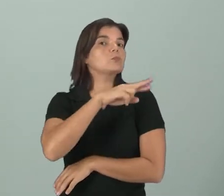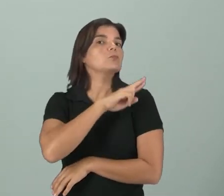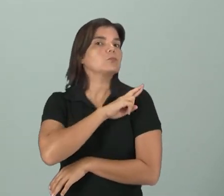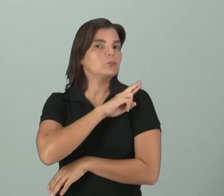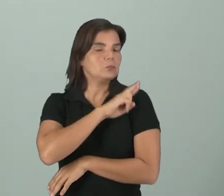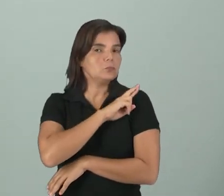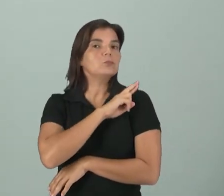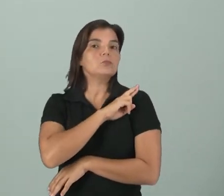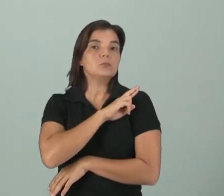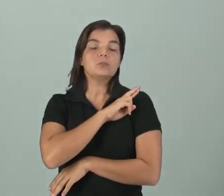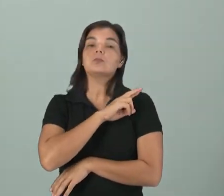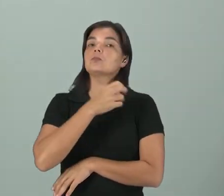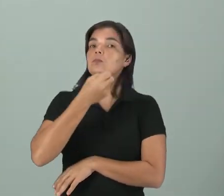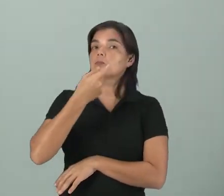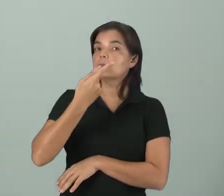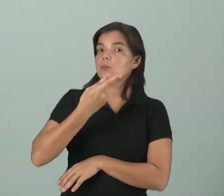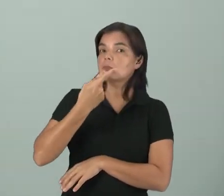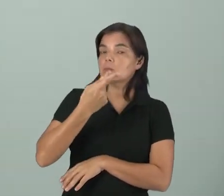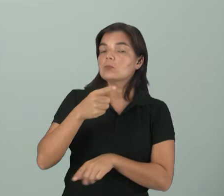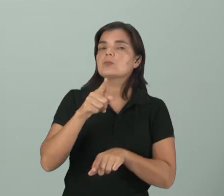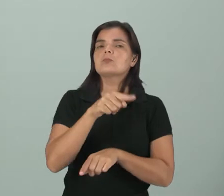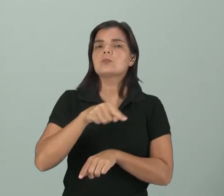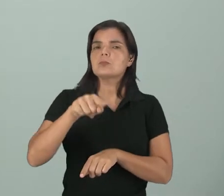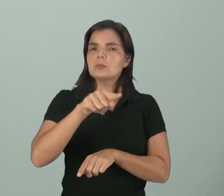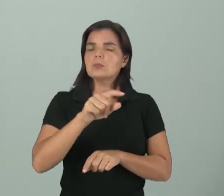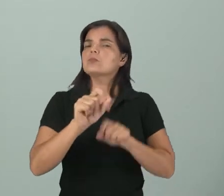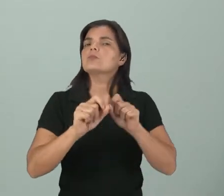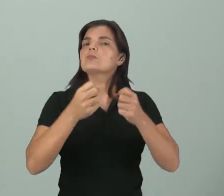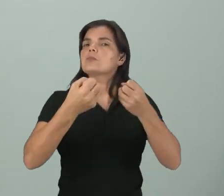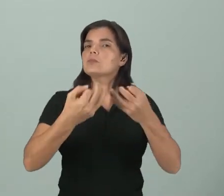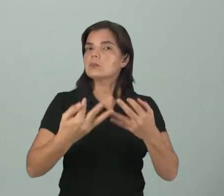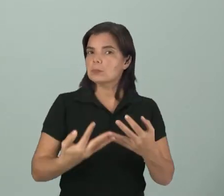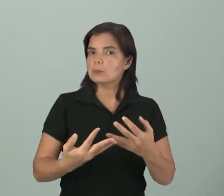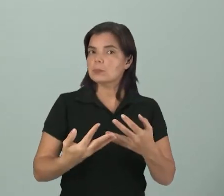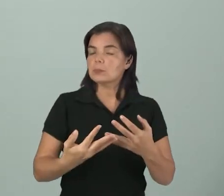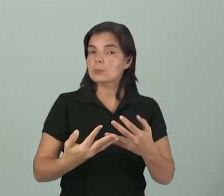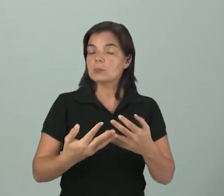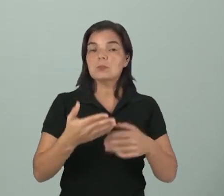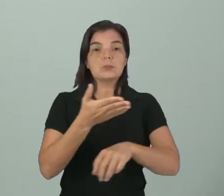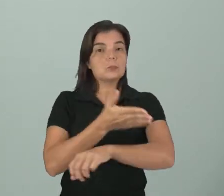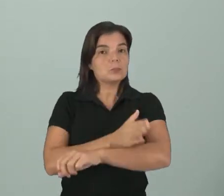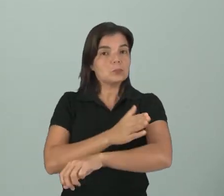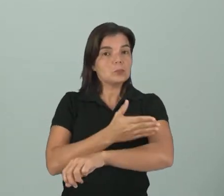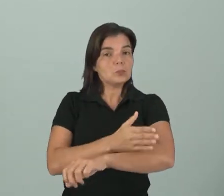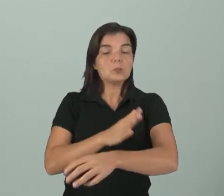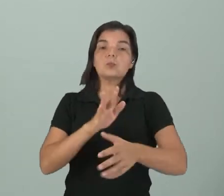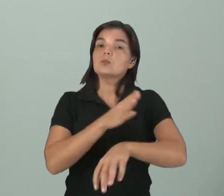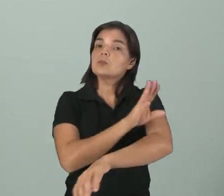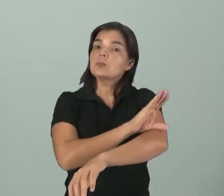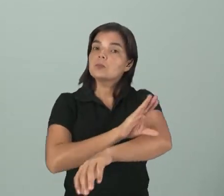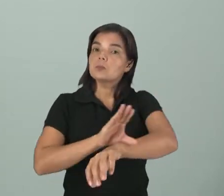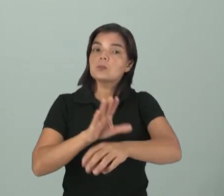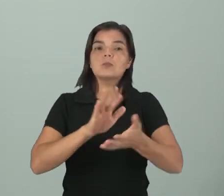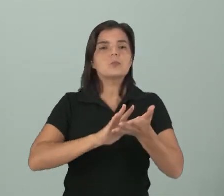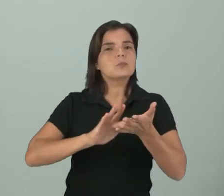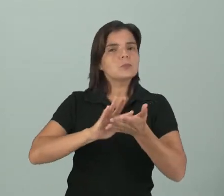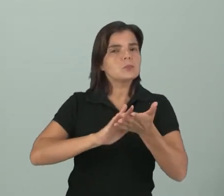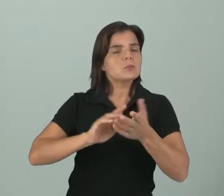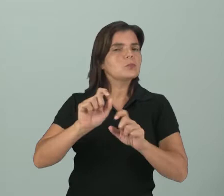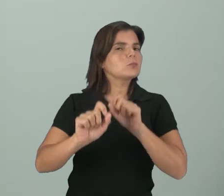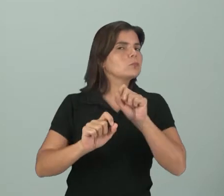por aquilo que comenta. E o que você está comentando, essa sua prática na cultura digital,